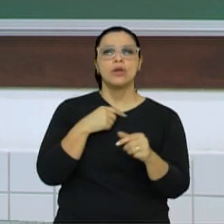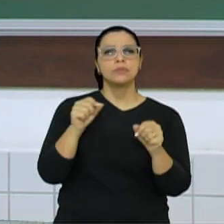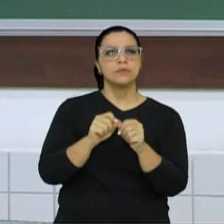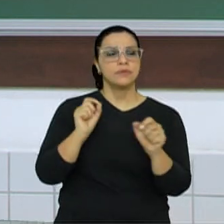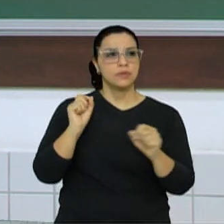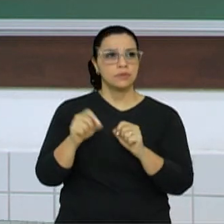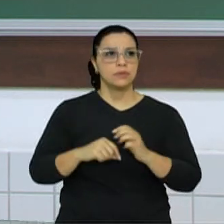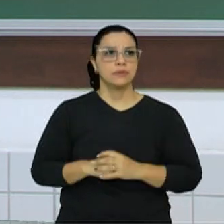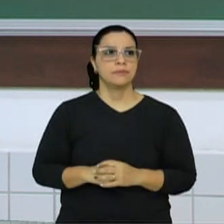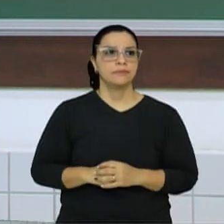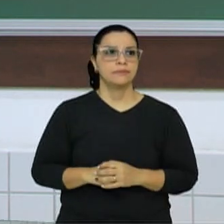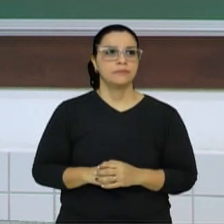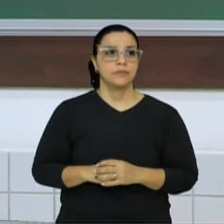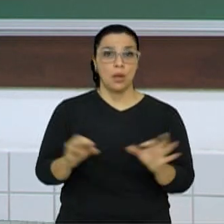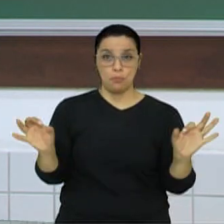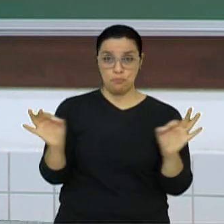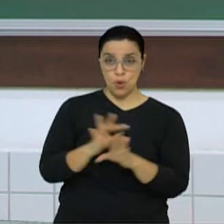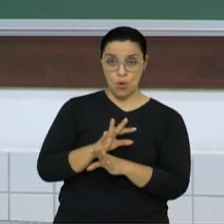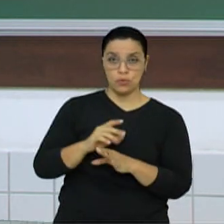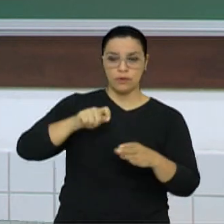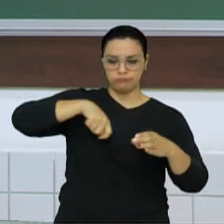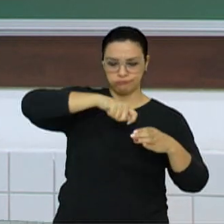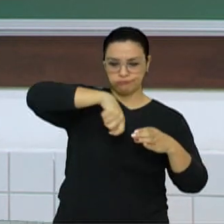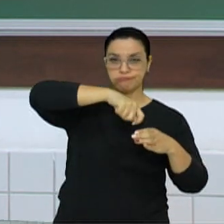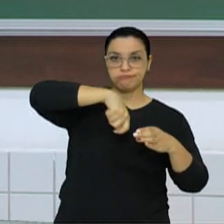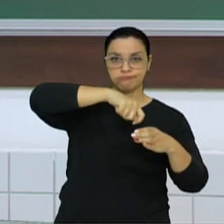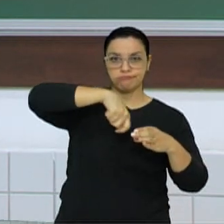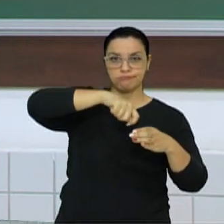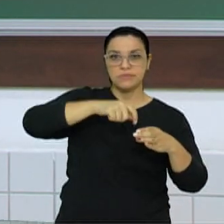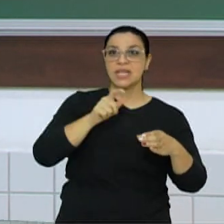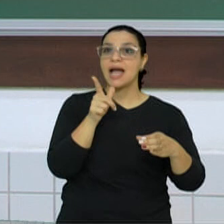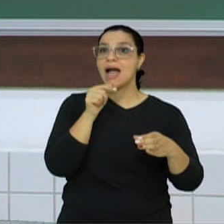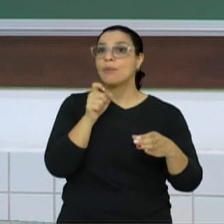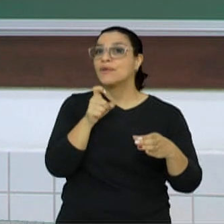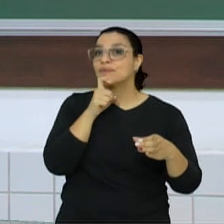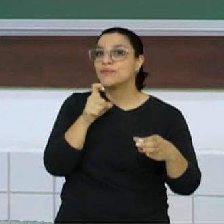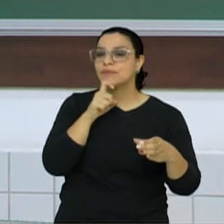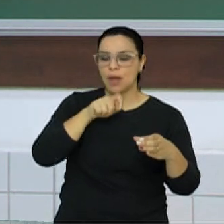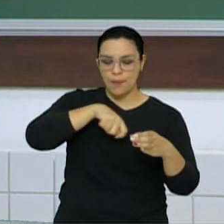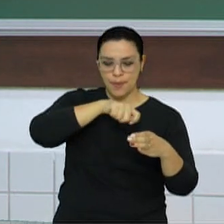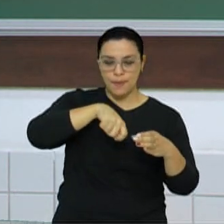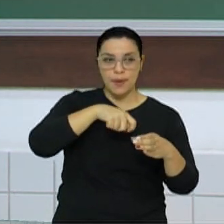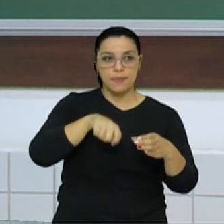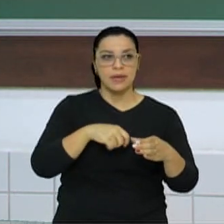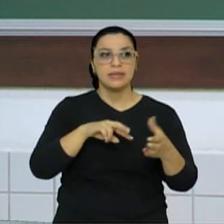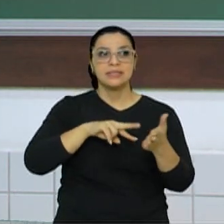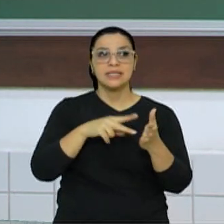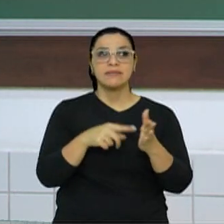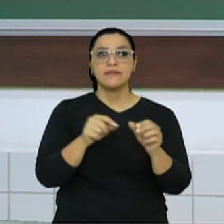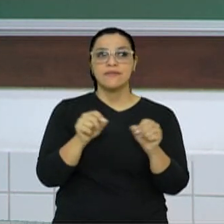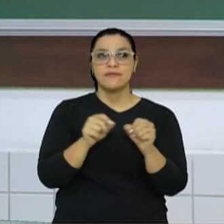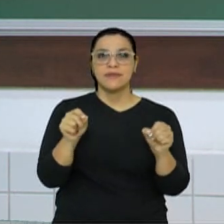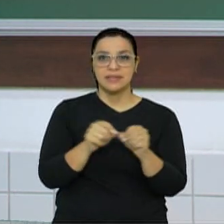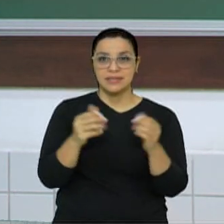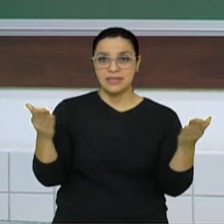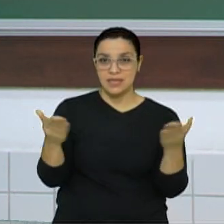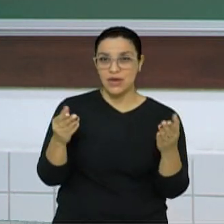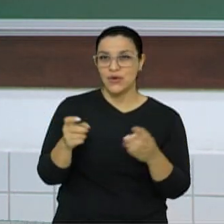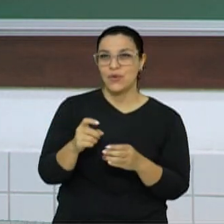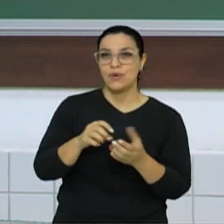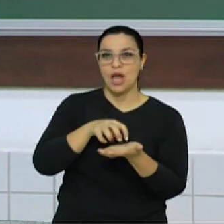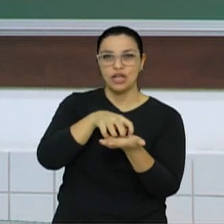nós temos? Após a fervura, você vai jogar água fria. Essa água fria, o que ela vai fazer? Ela vai